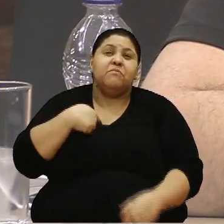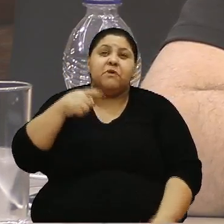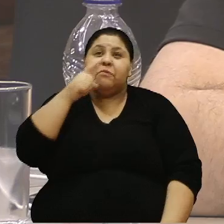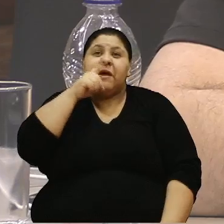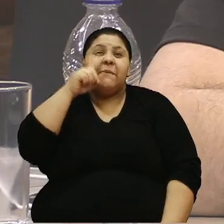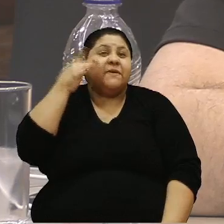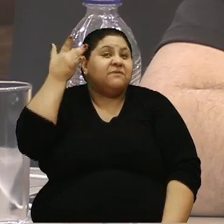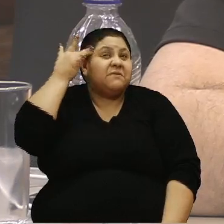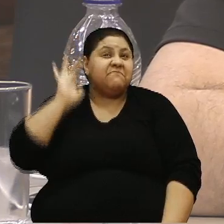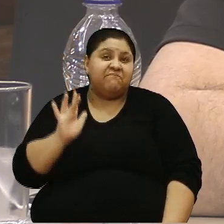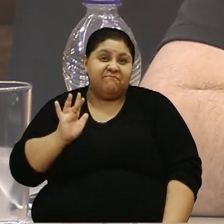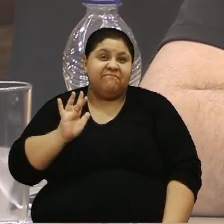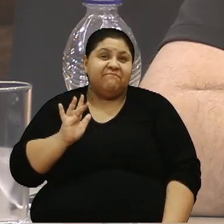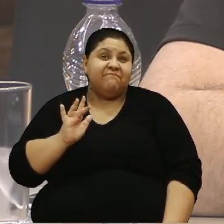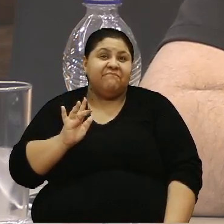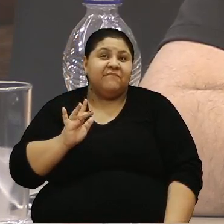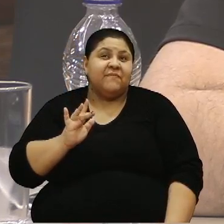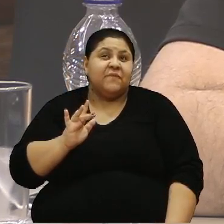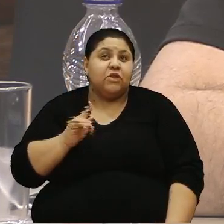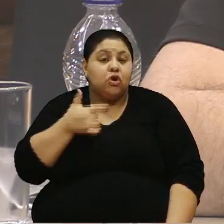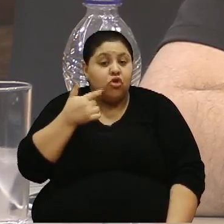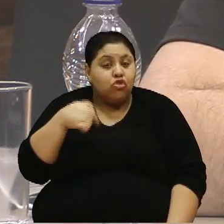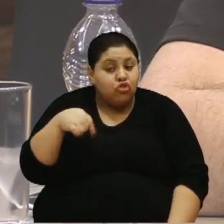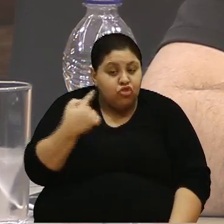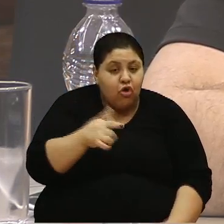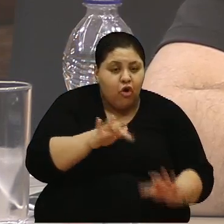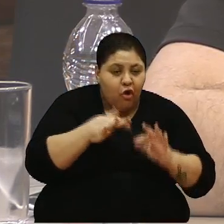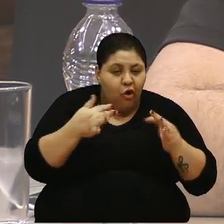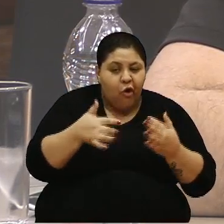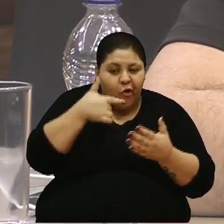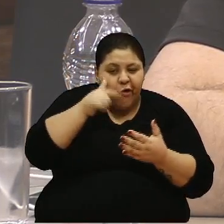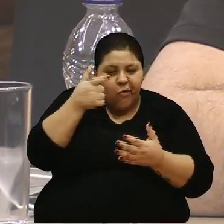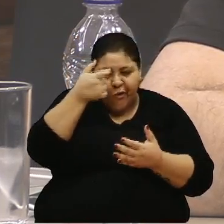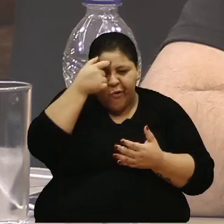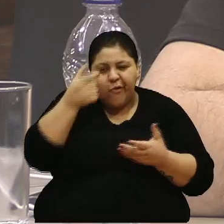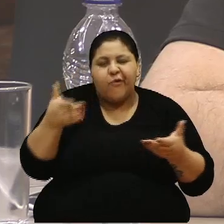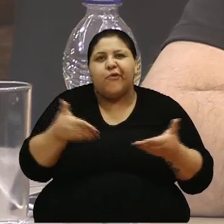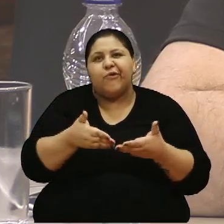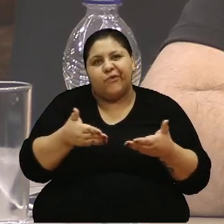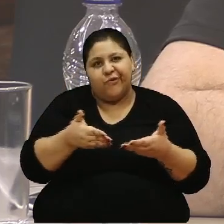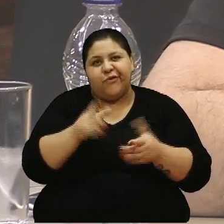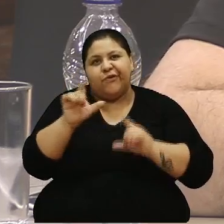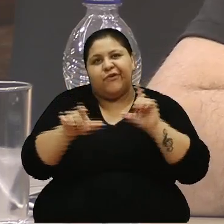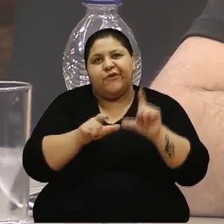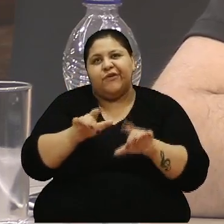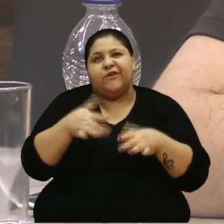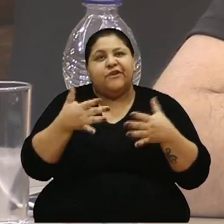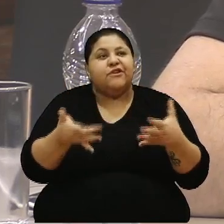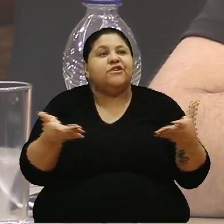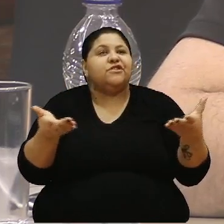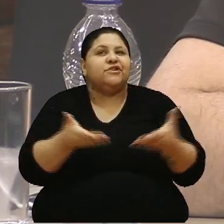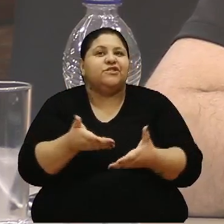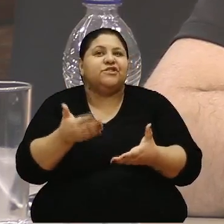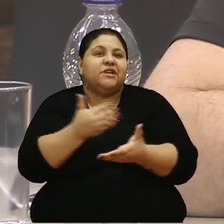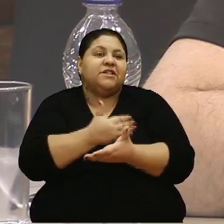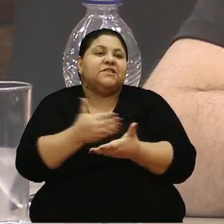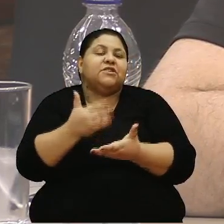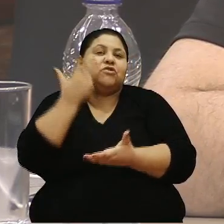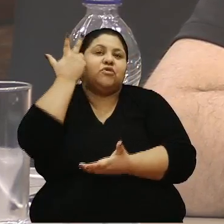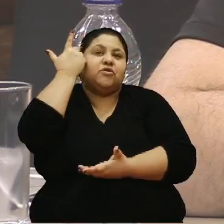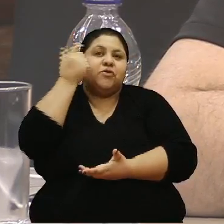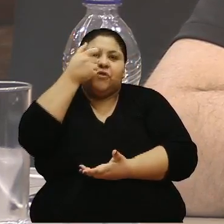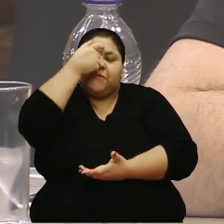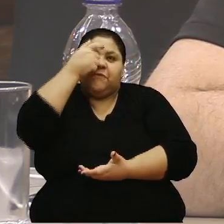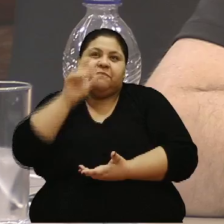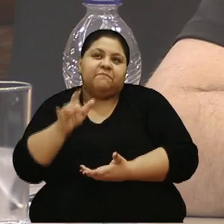sabiam. E, a partir disso, nós conseguimos conscientizar e hoje, né, as pessoas já estão nascendo natural